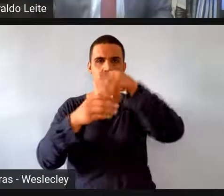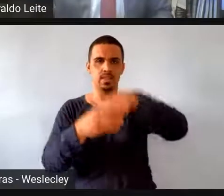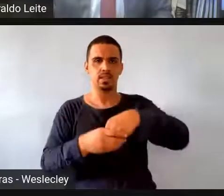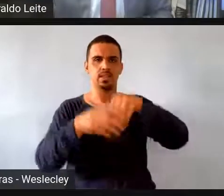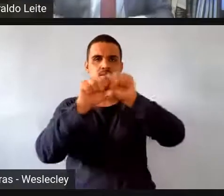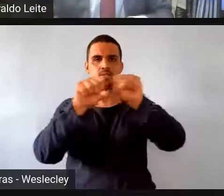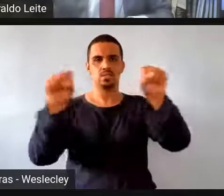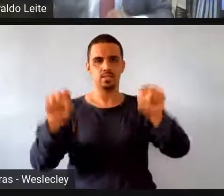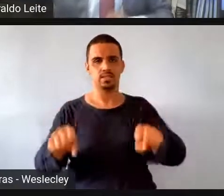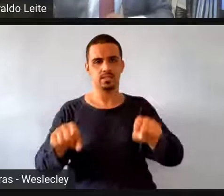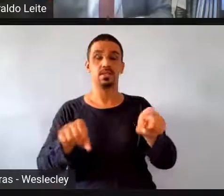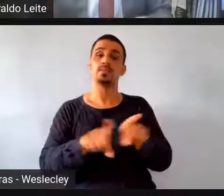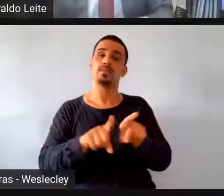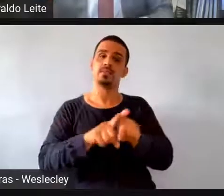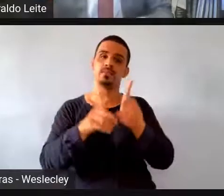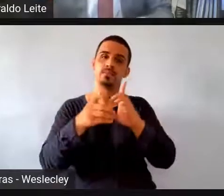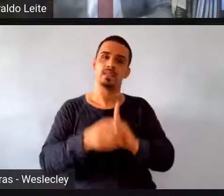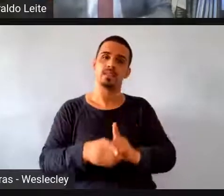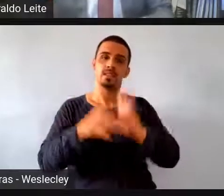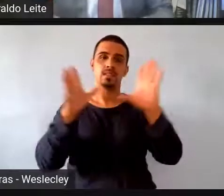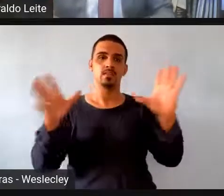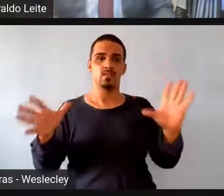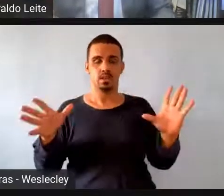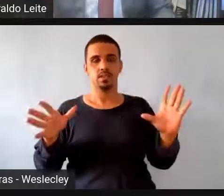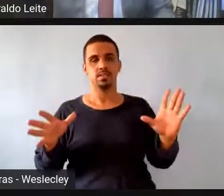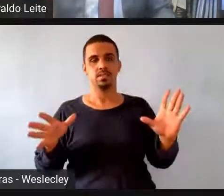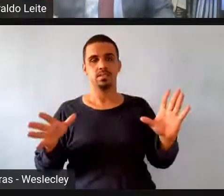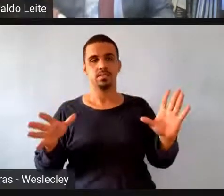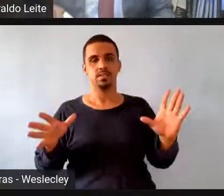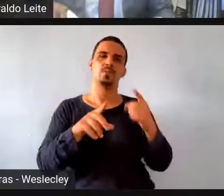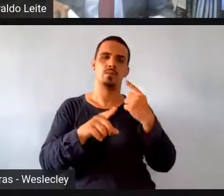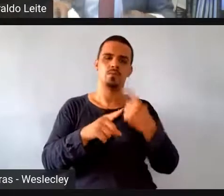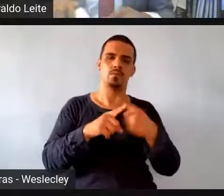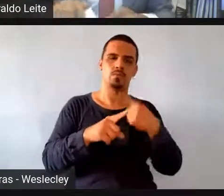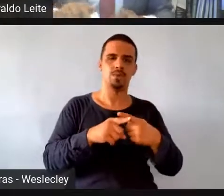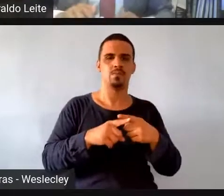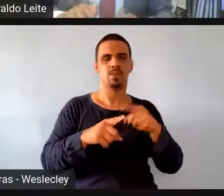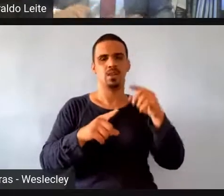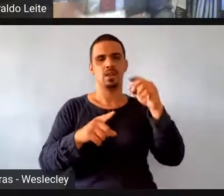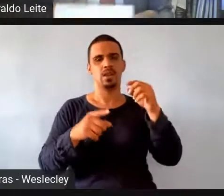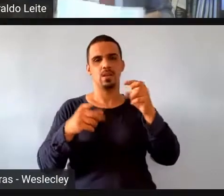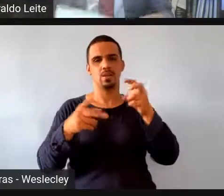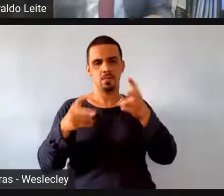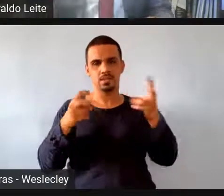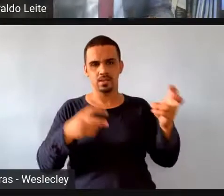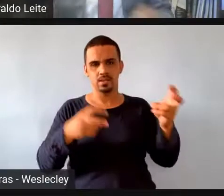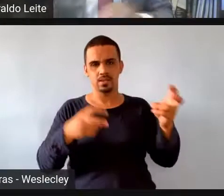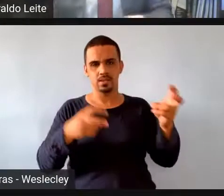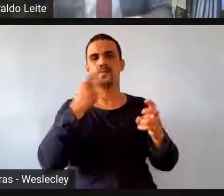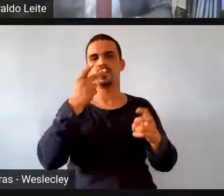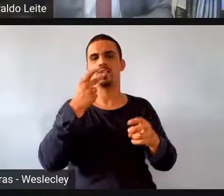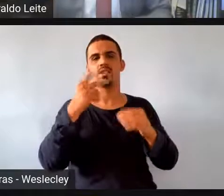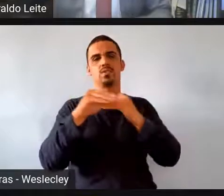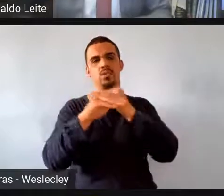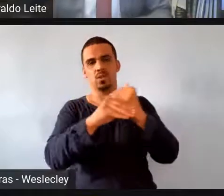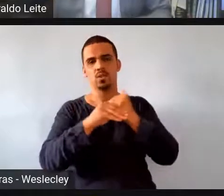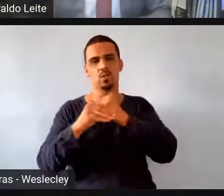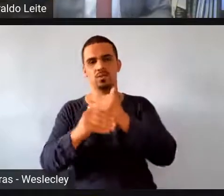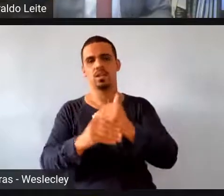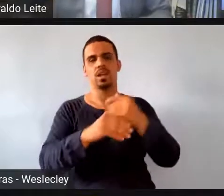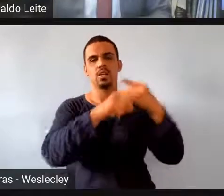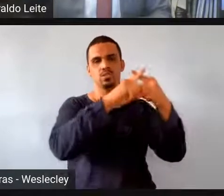melhorias no nosso sistema político e na nossa democracia, né? A gente, pelo viés do financiamento eleitoral aqui, a gente falou